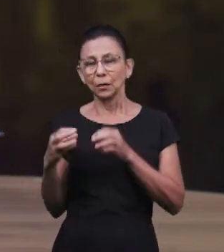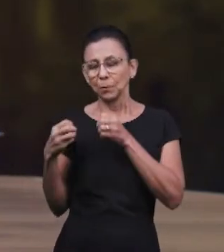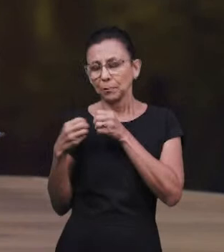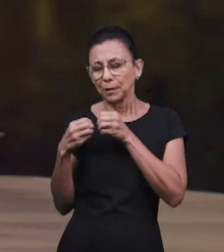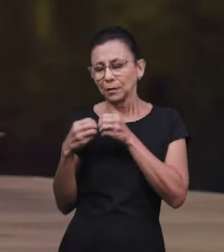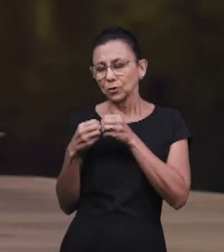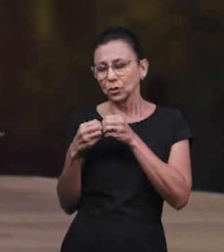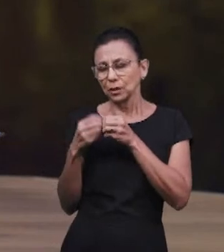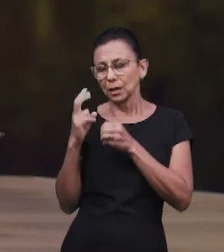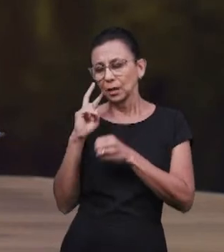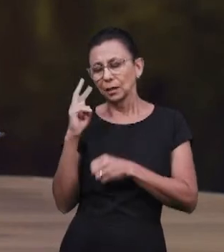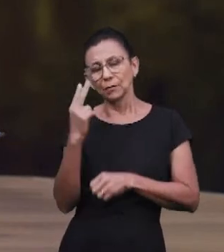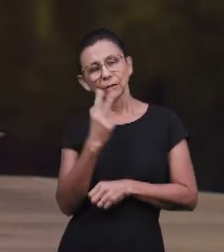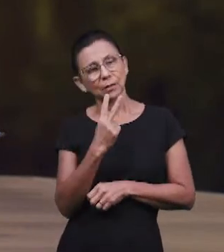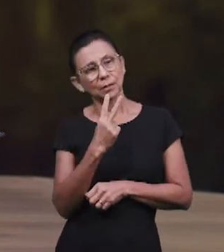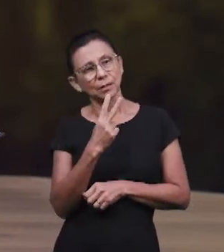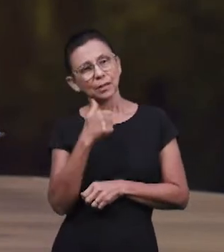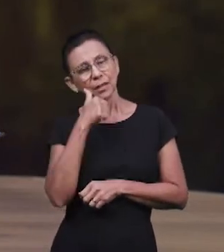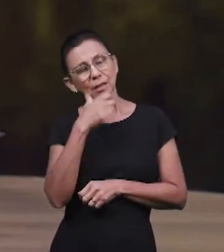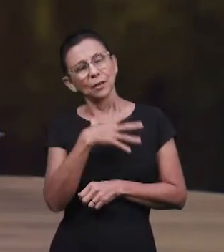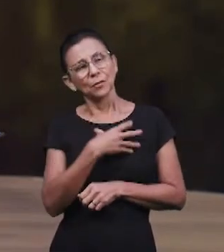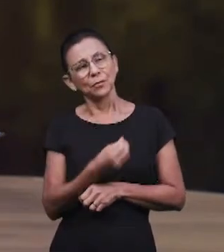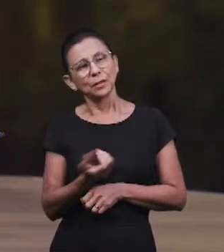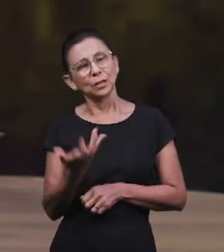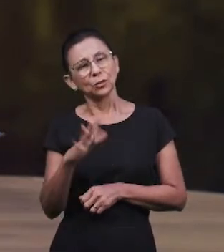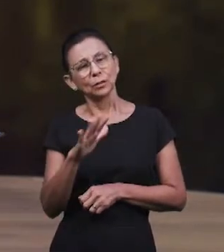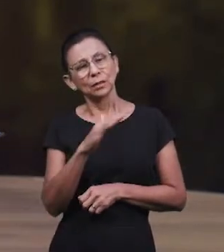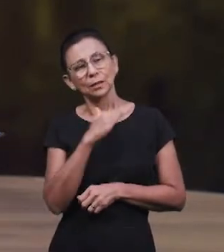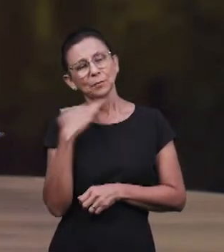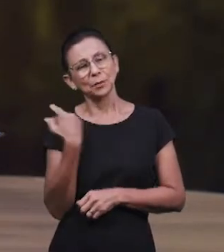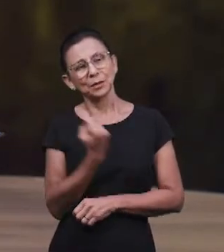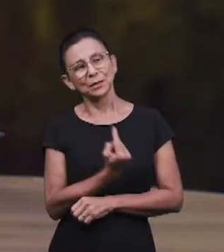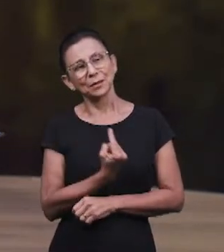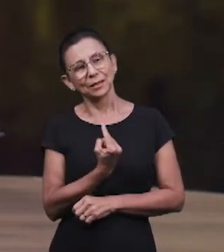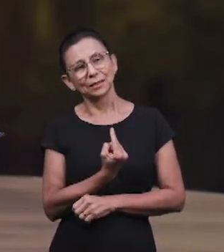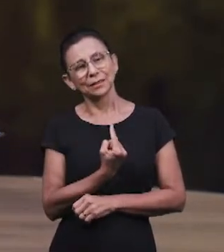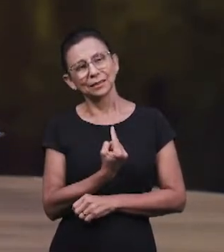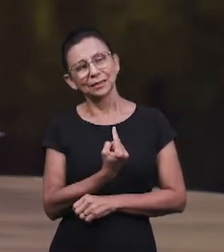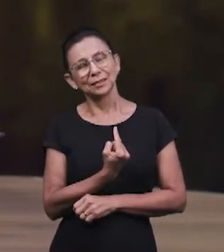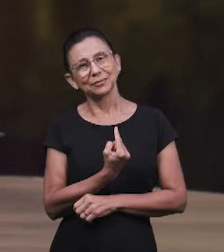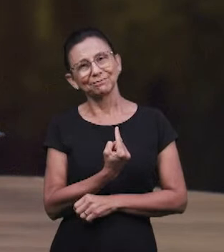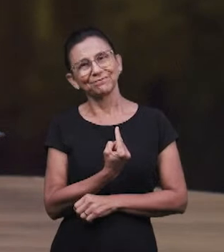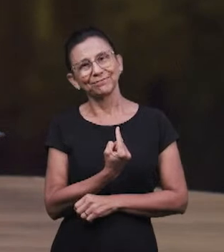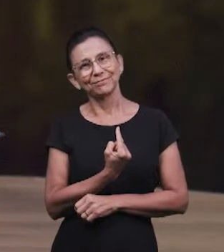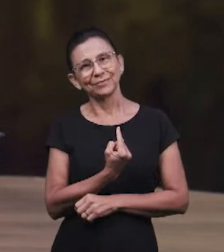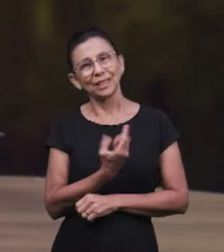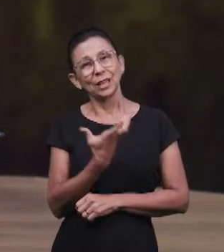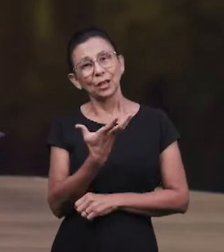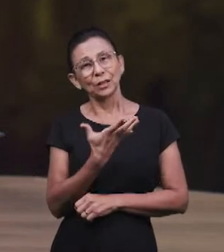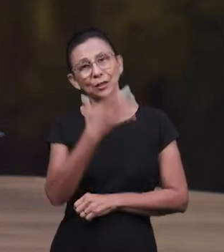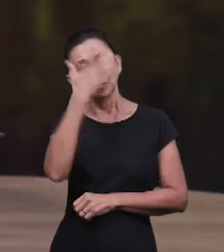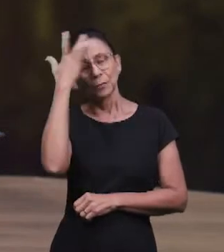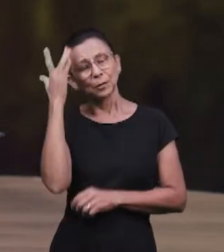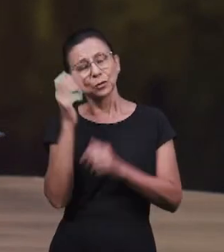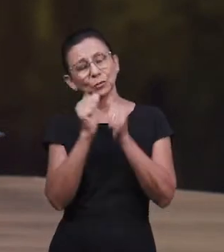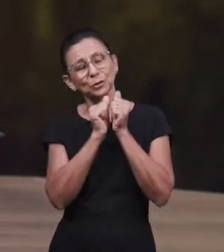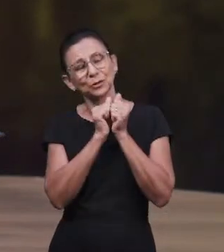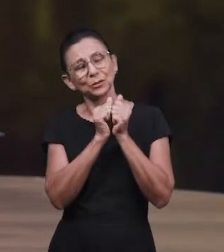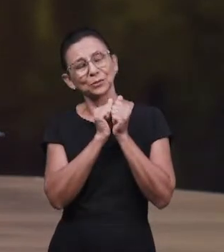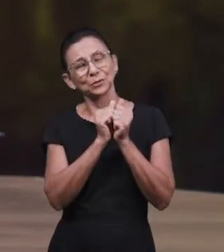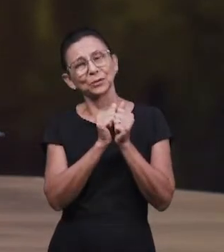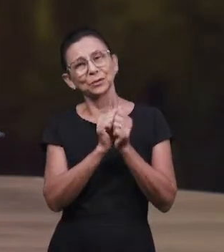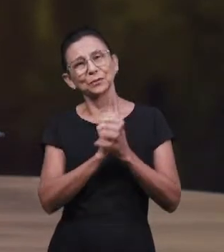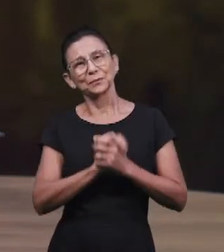e disse: "Filha, eu não queria morrer sozinha. Eu queria